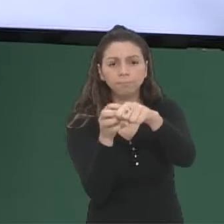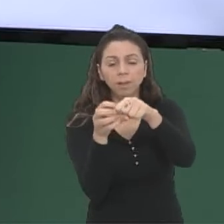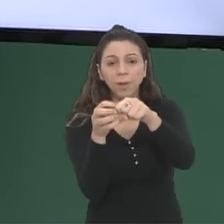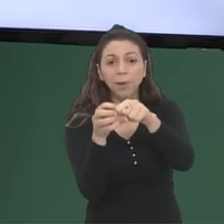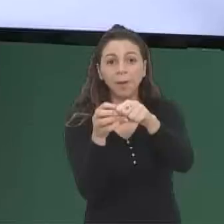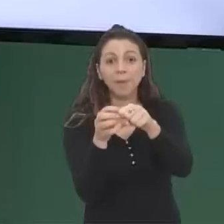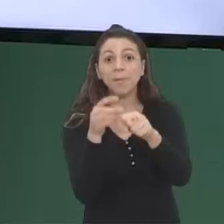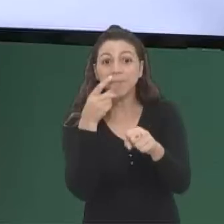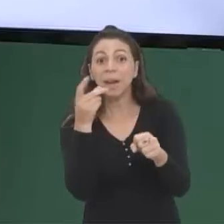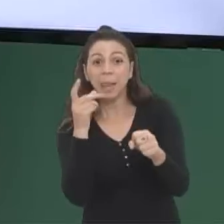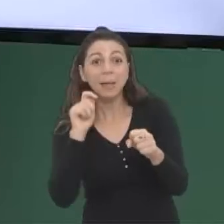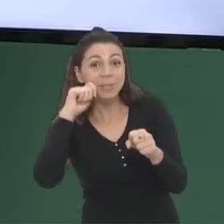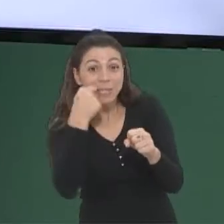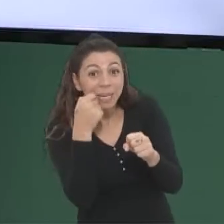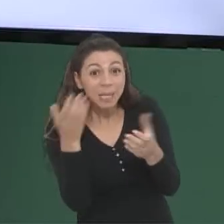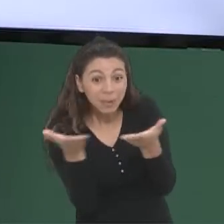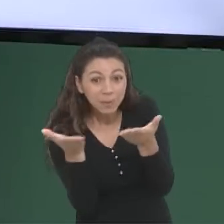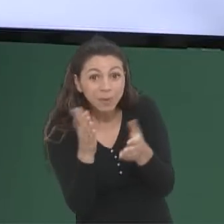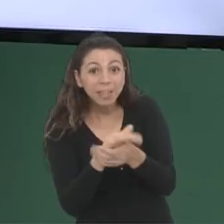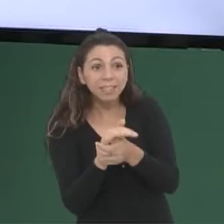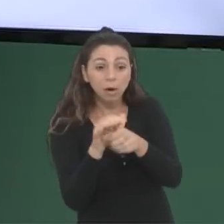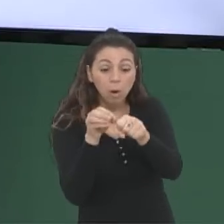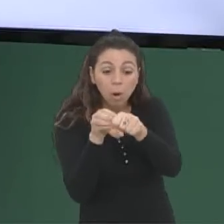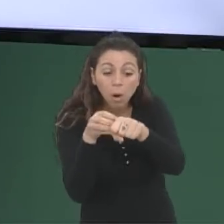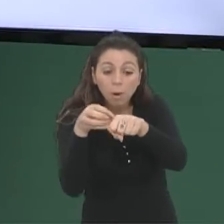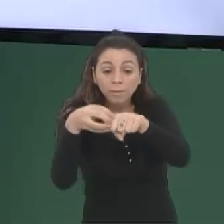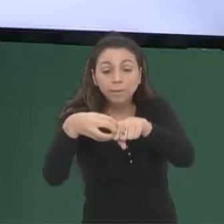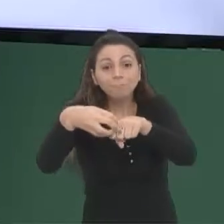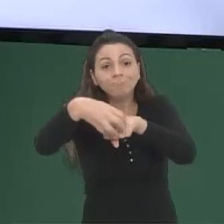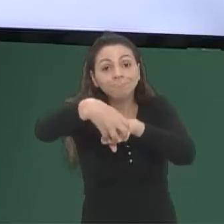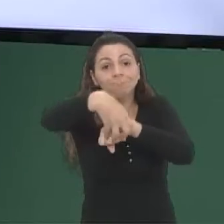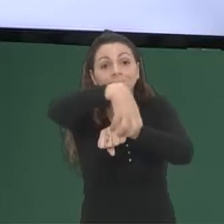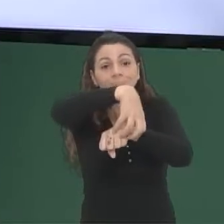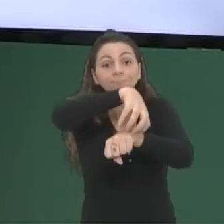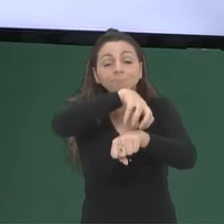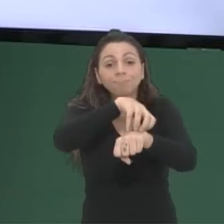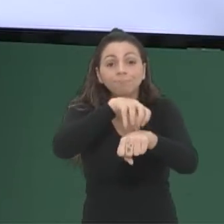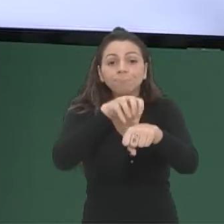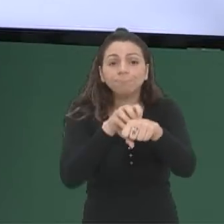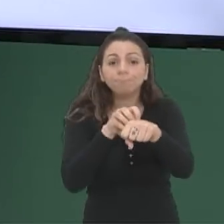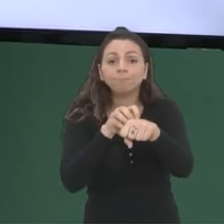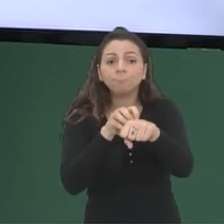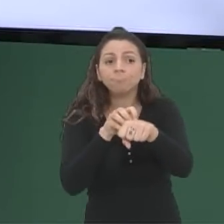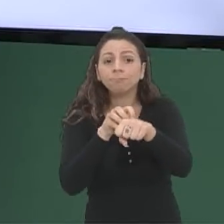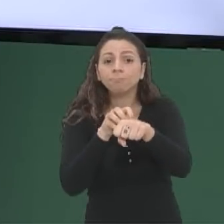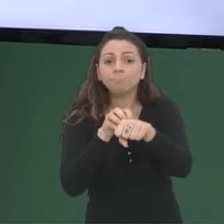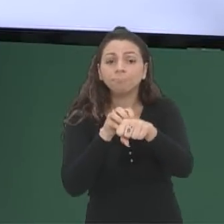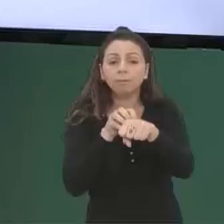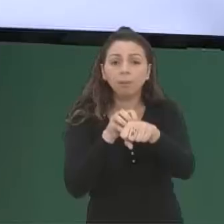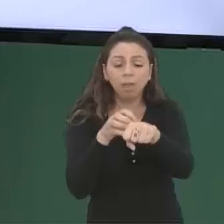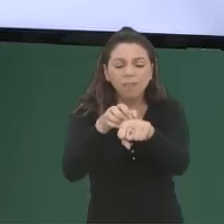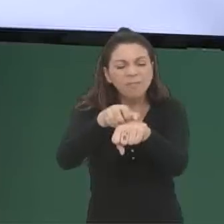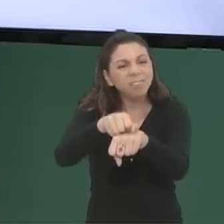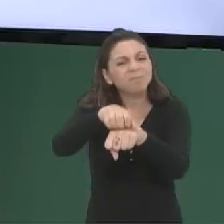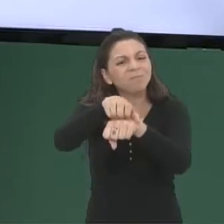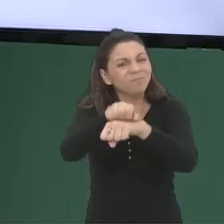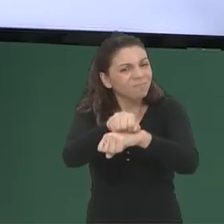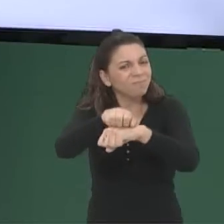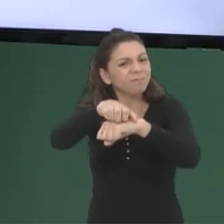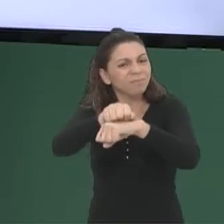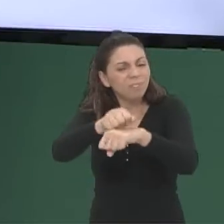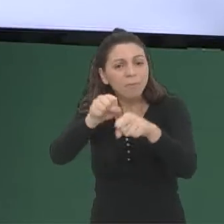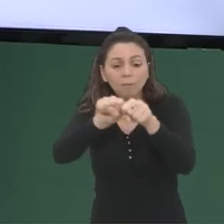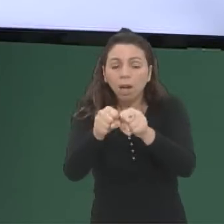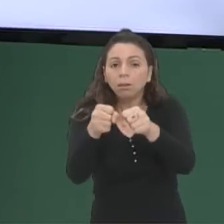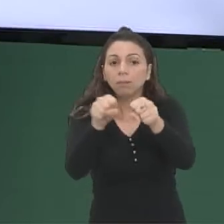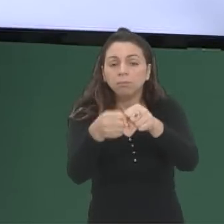para vocês que prestaram atenção na minha aula. Eles secretam uma substância e essa substância vai corroer, vai